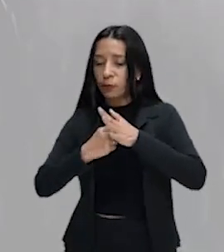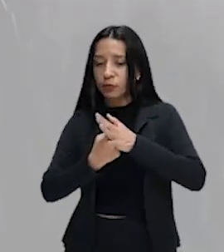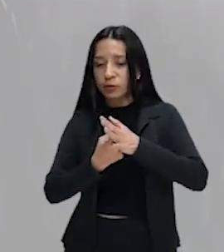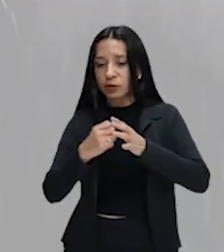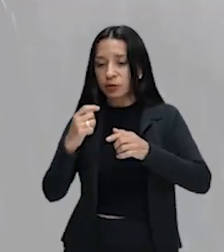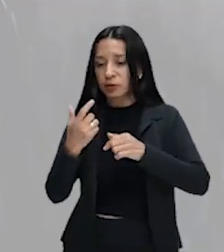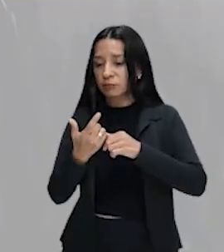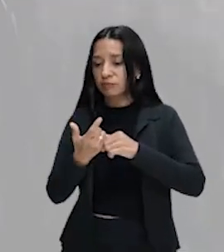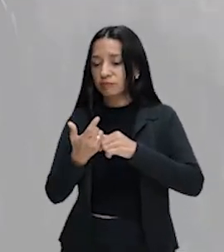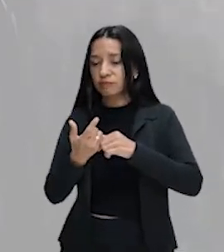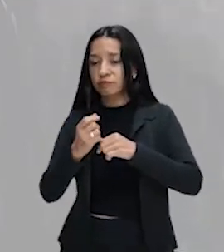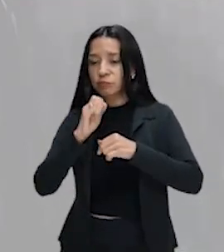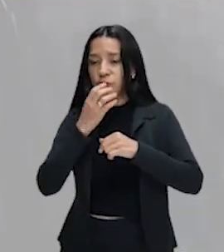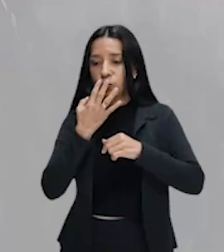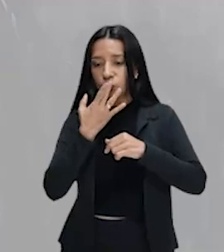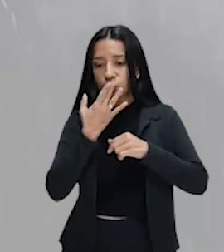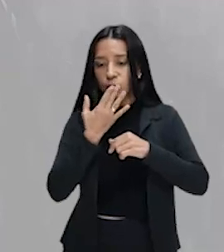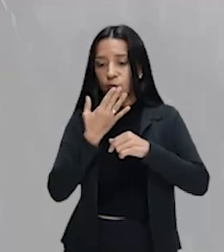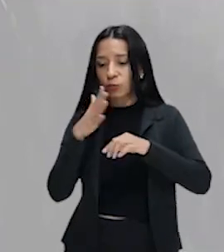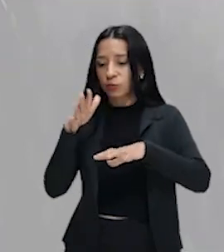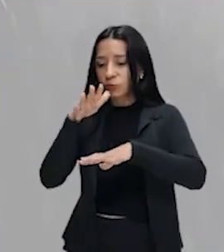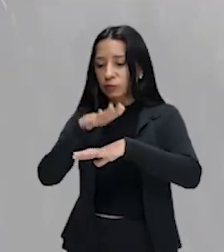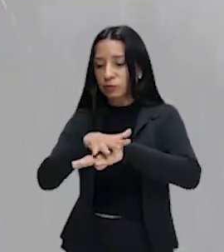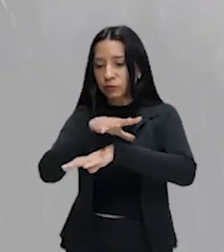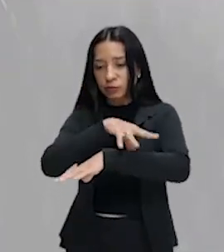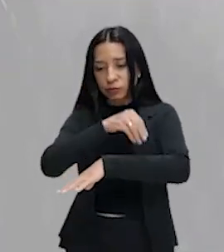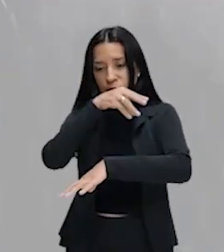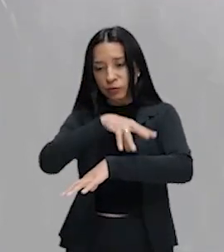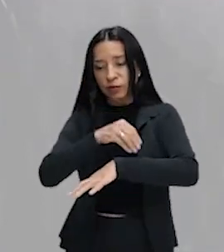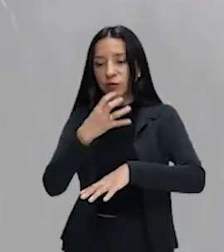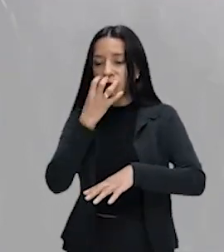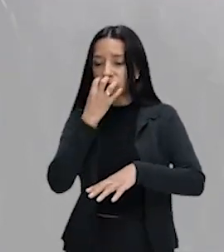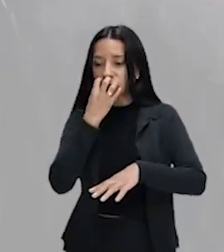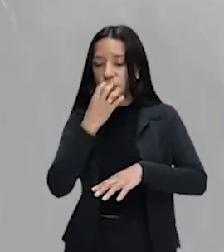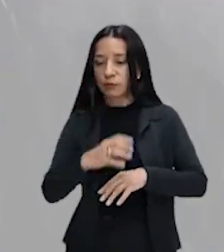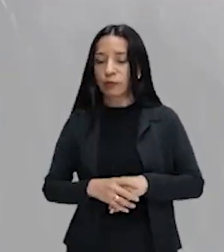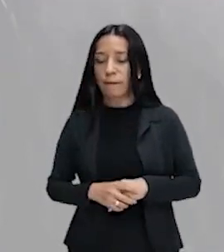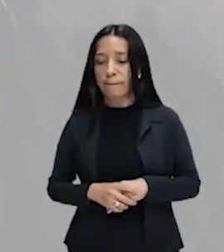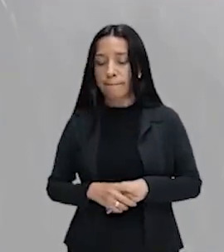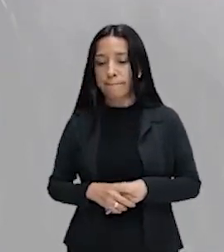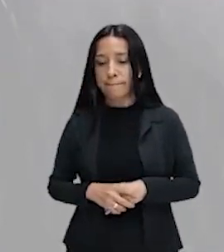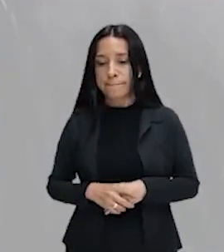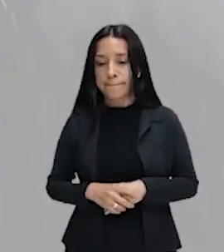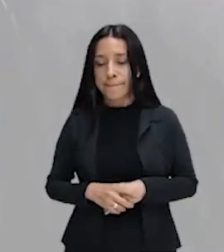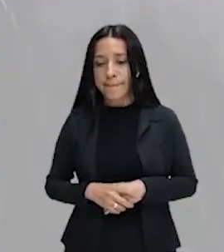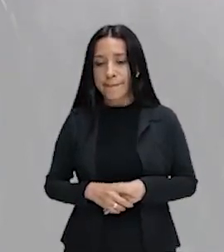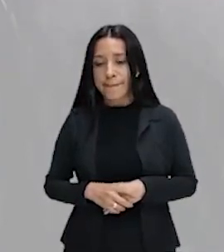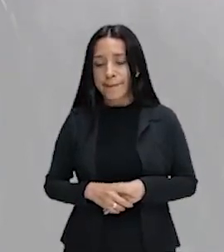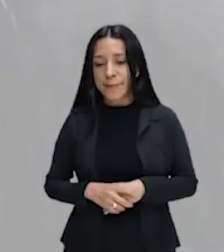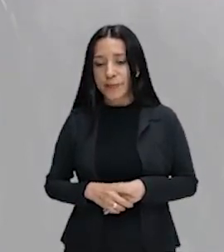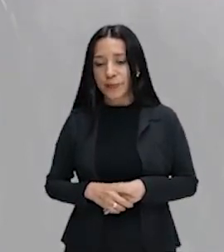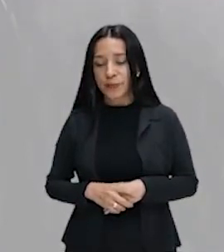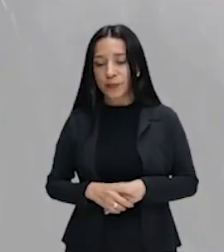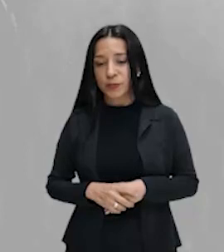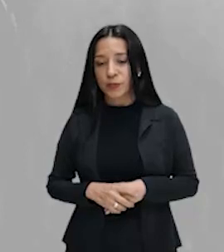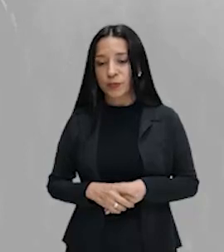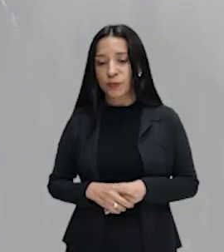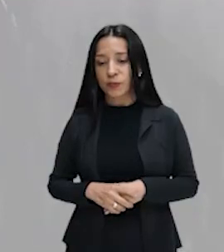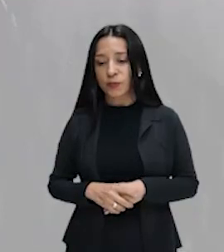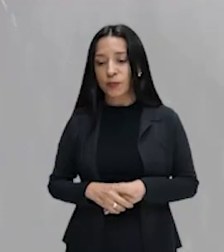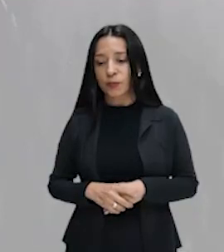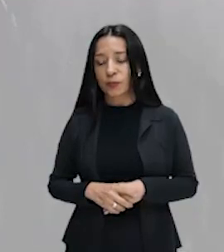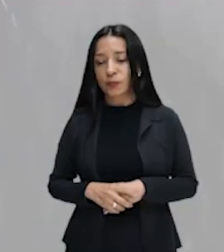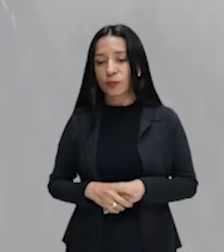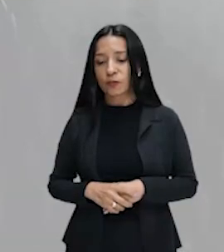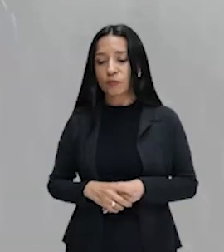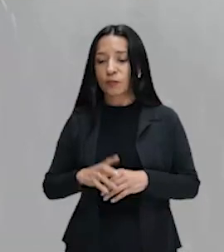pigmento chocolate venha se depositar nos pelos do cachorro. Tá? Então, na questão diz